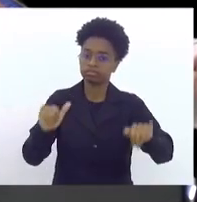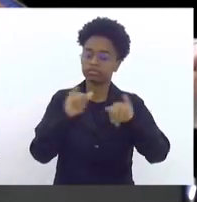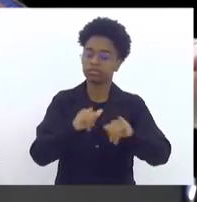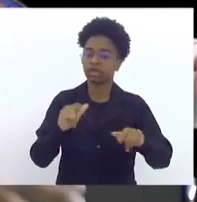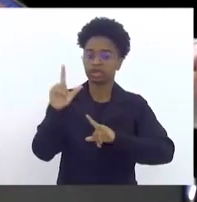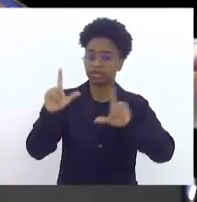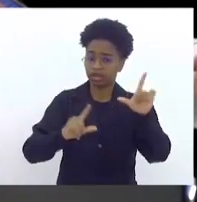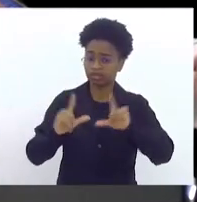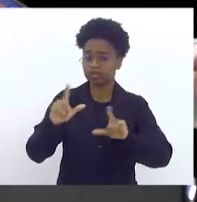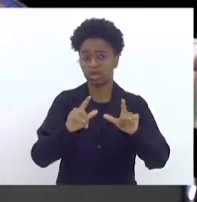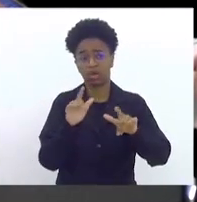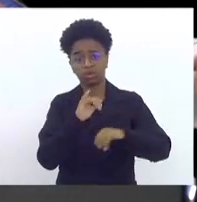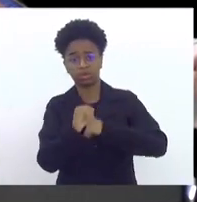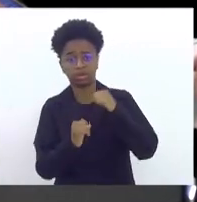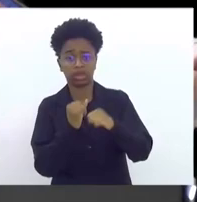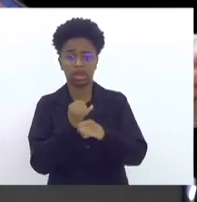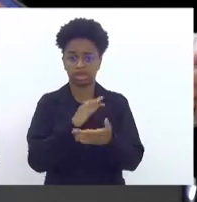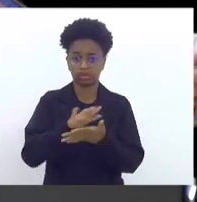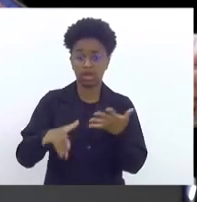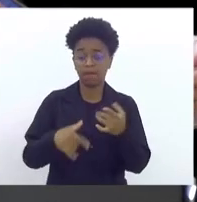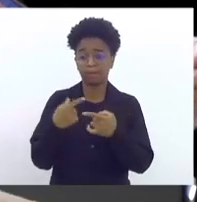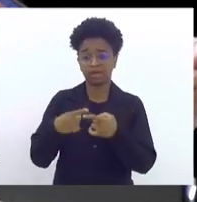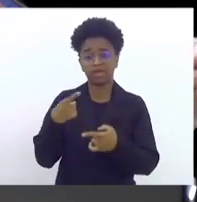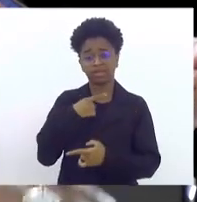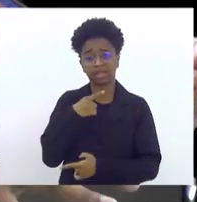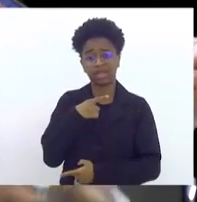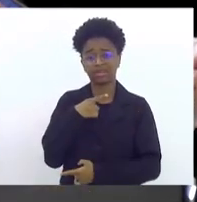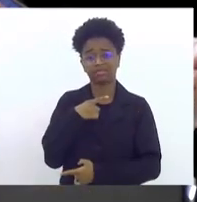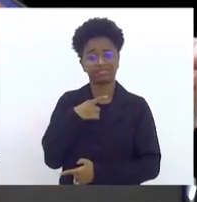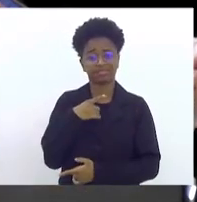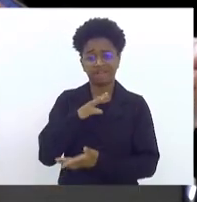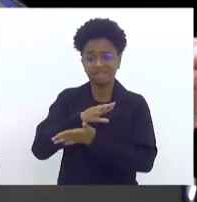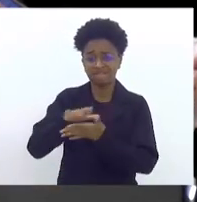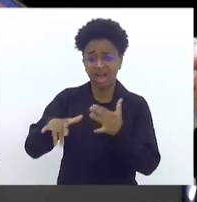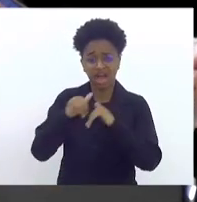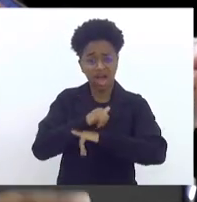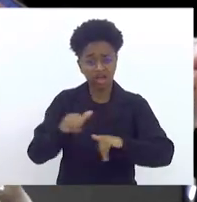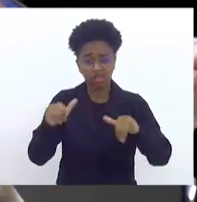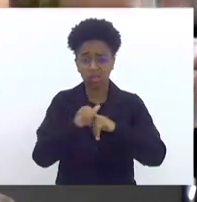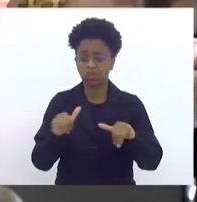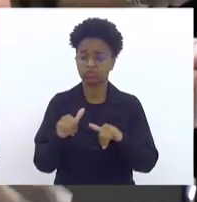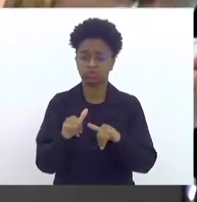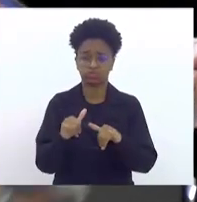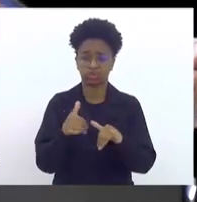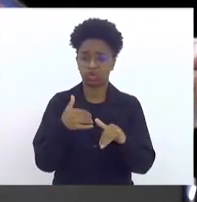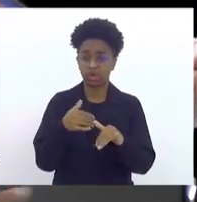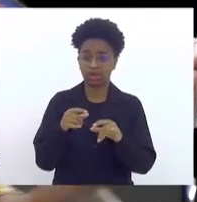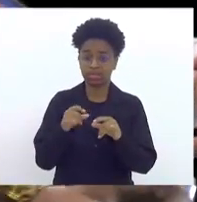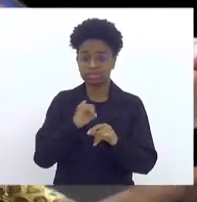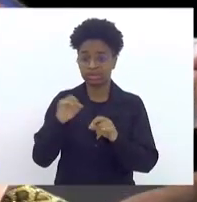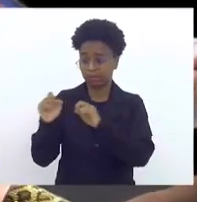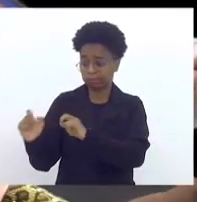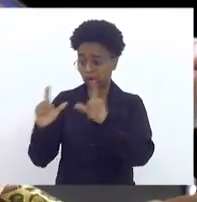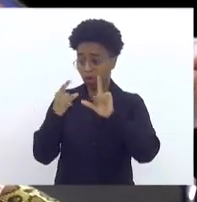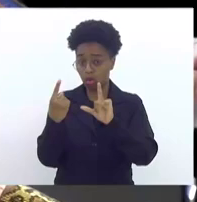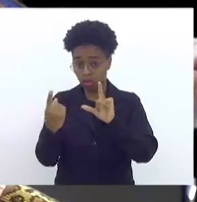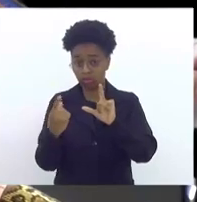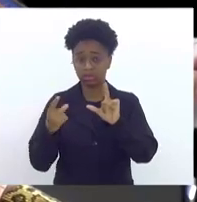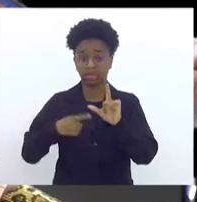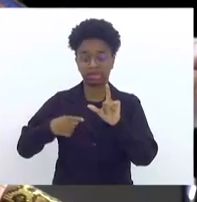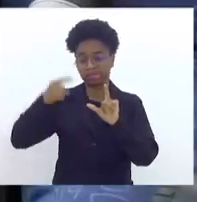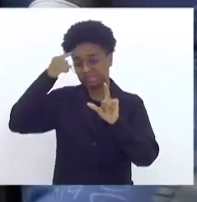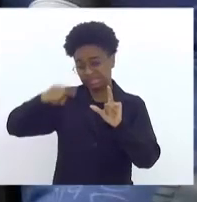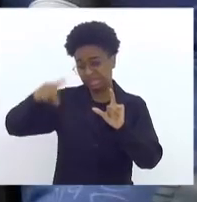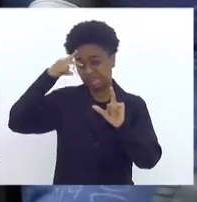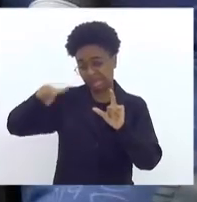estão de todos os lugares a gente abre aqui é cookie é anúncio para todos os lugares você abre um item ele aparece semanas para